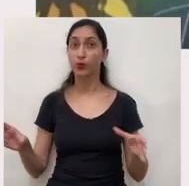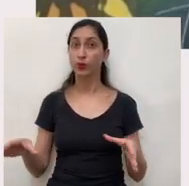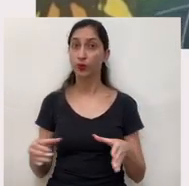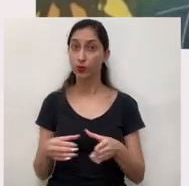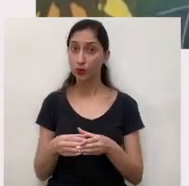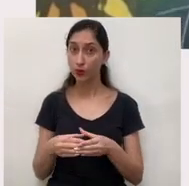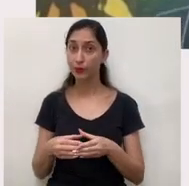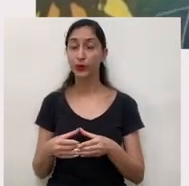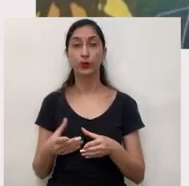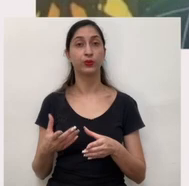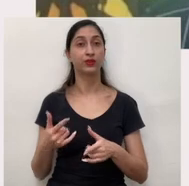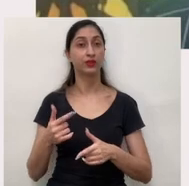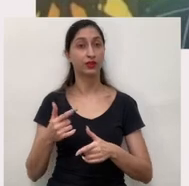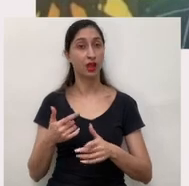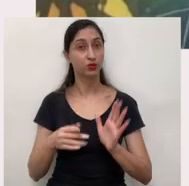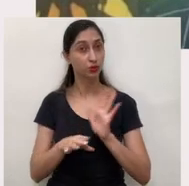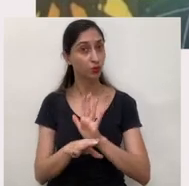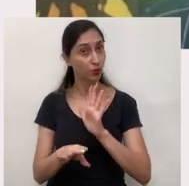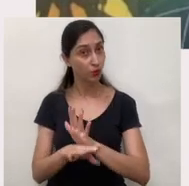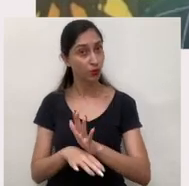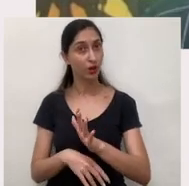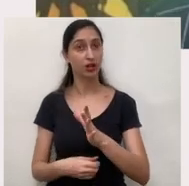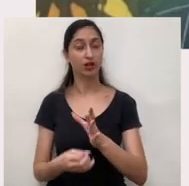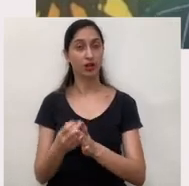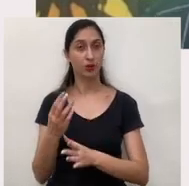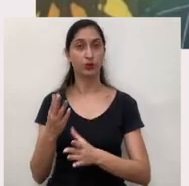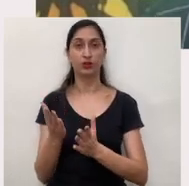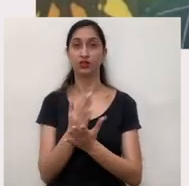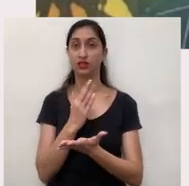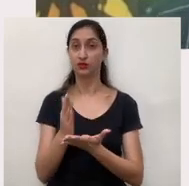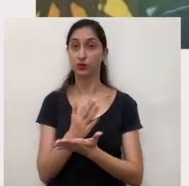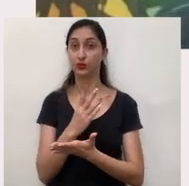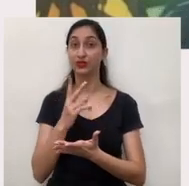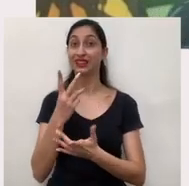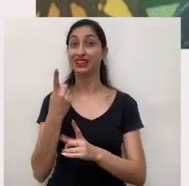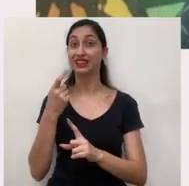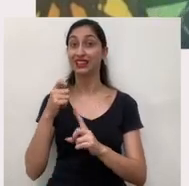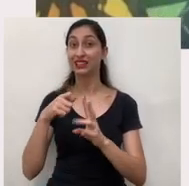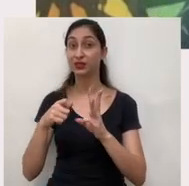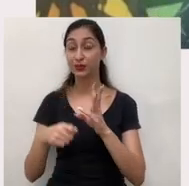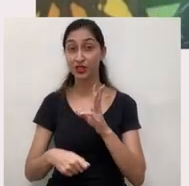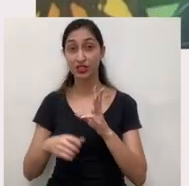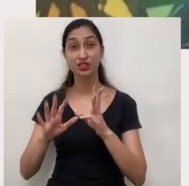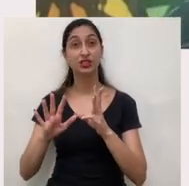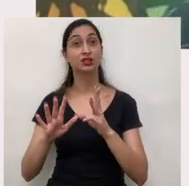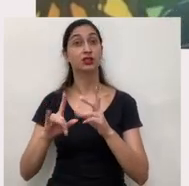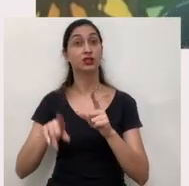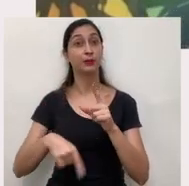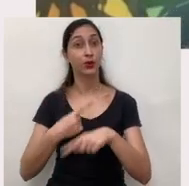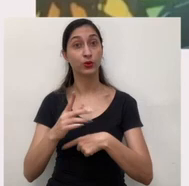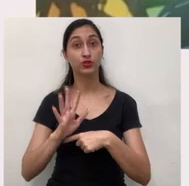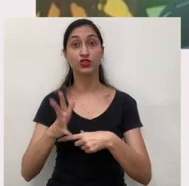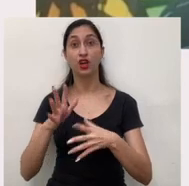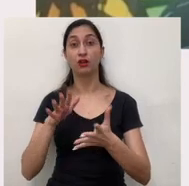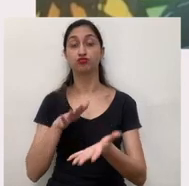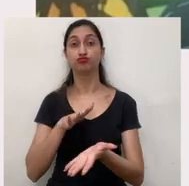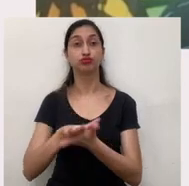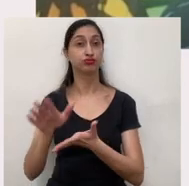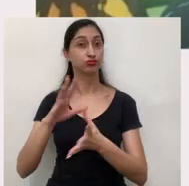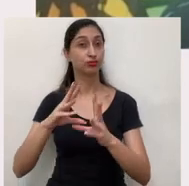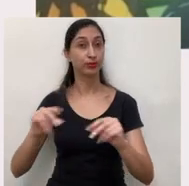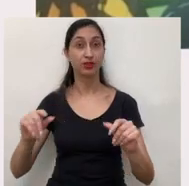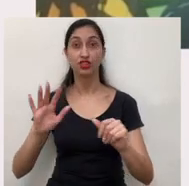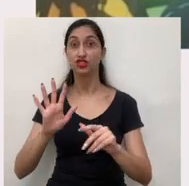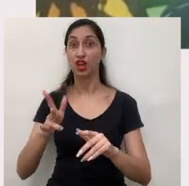que se esgotou 3 meses depois que ele foi lançado, que quando ele estava na gráfica ele já tinha 700 livros